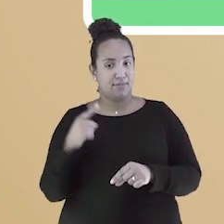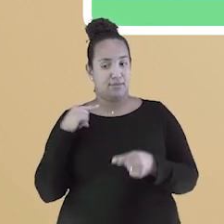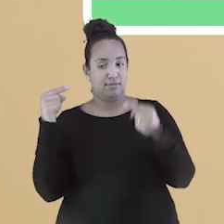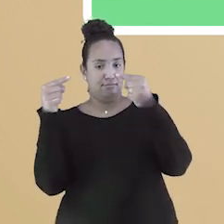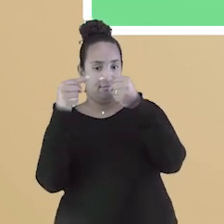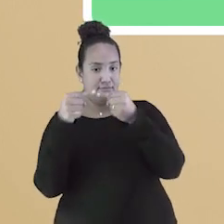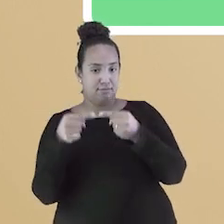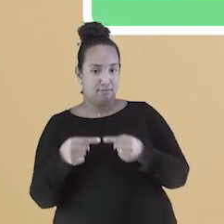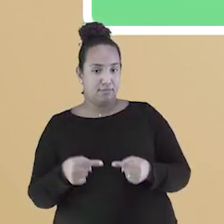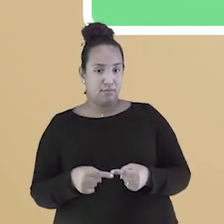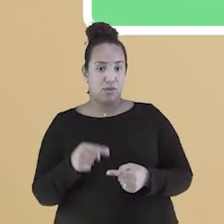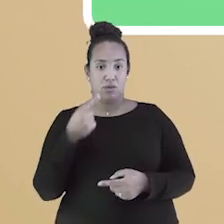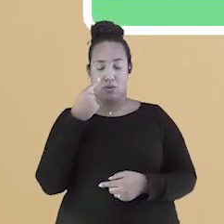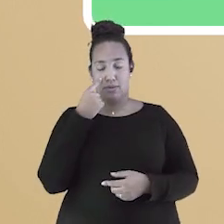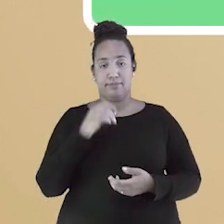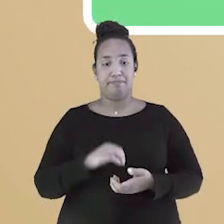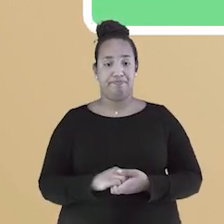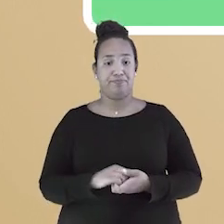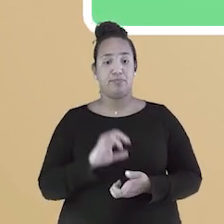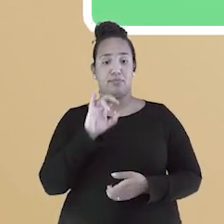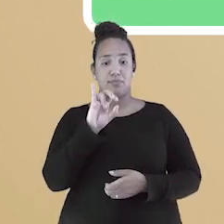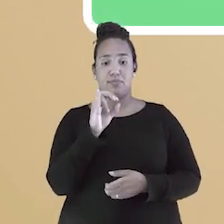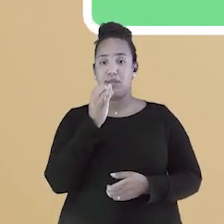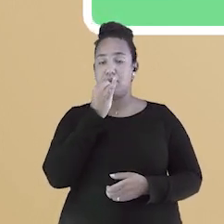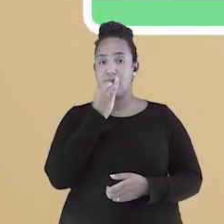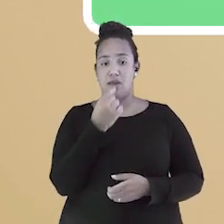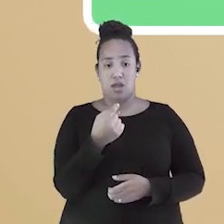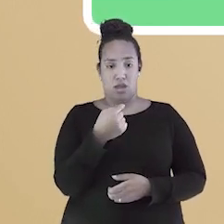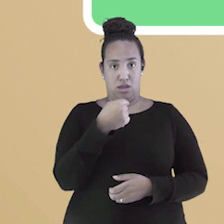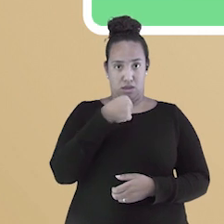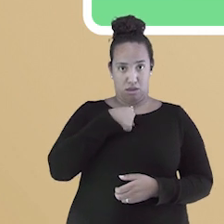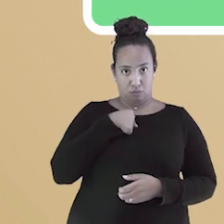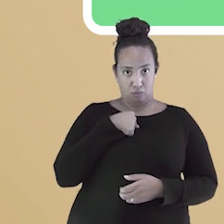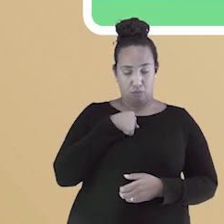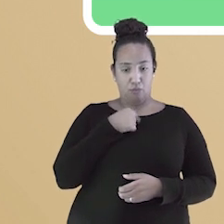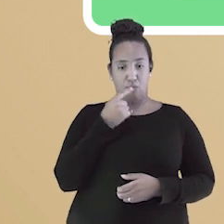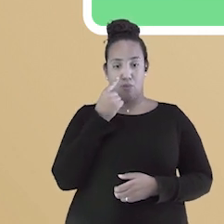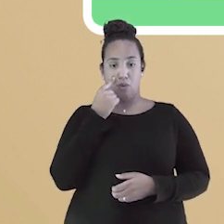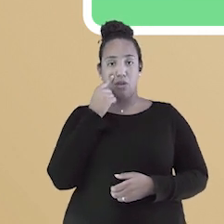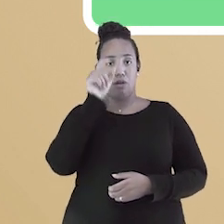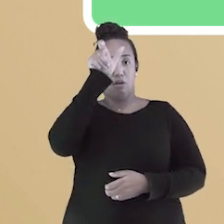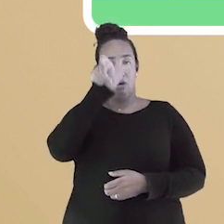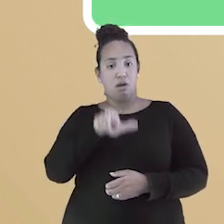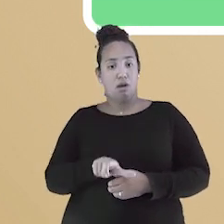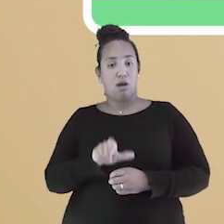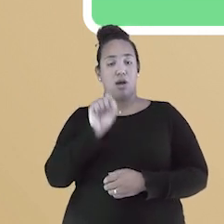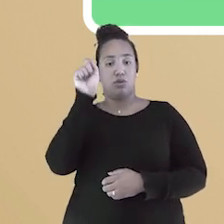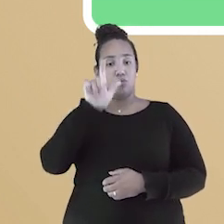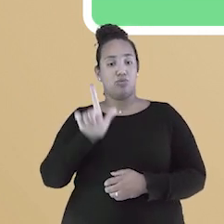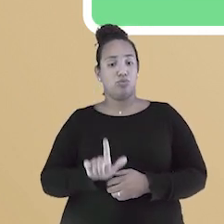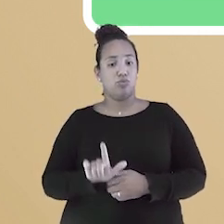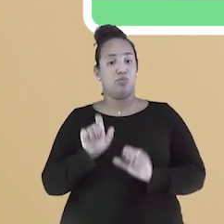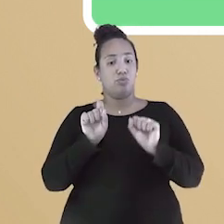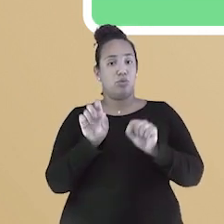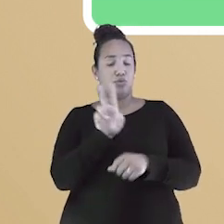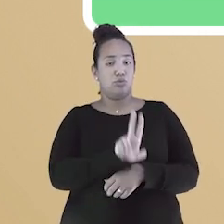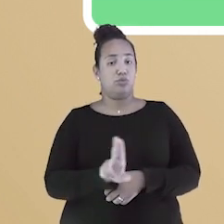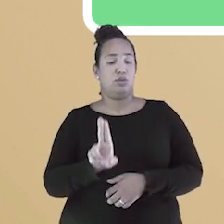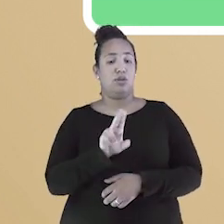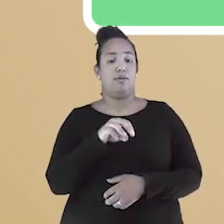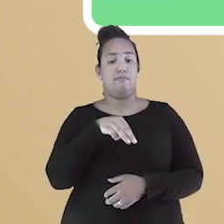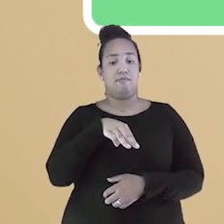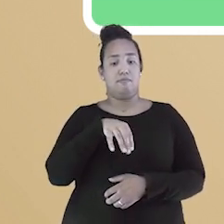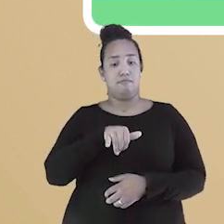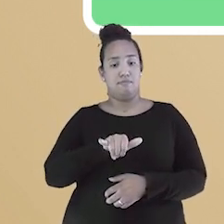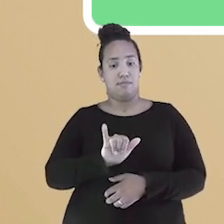seja, se o sujeito for eu, que em inglês é I, para indicar posse, eu usarei o my